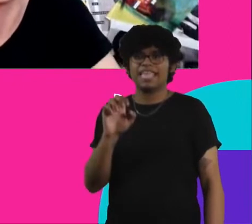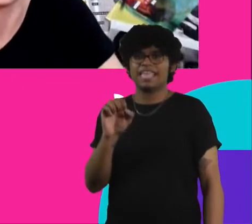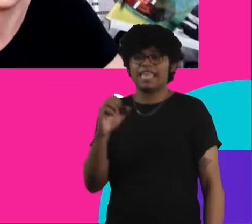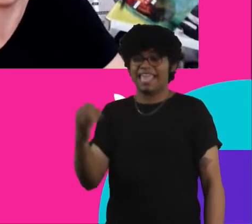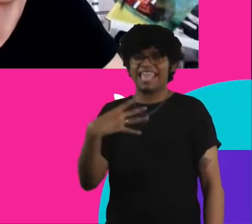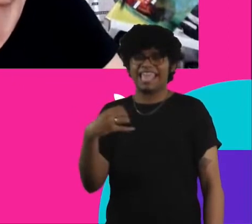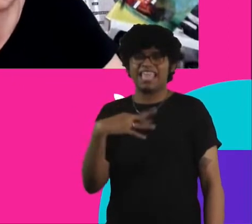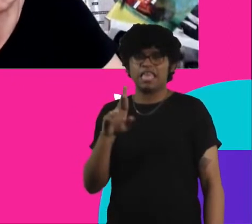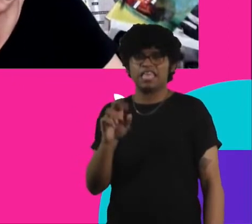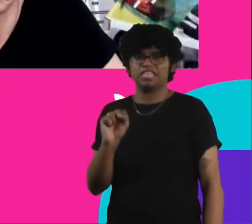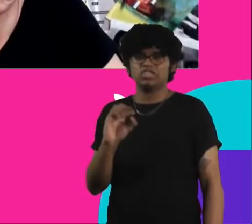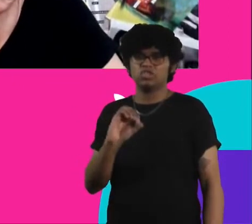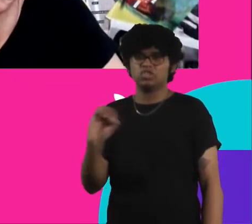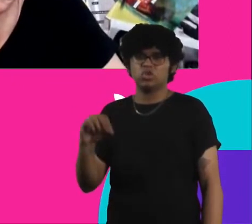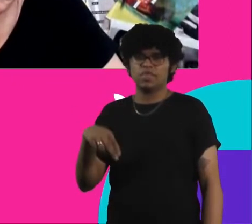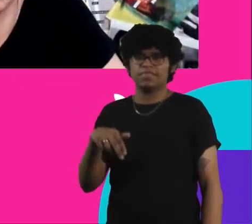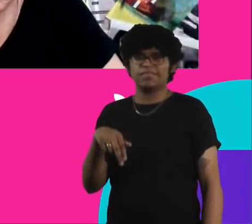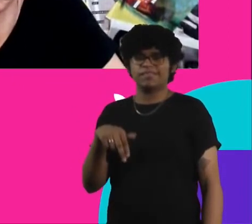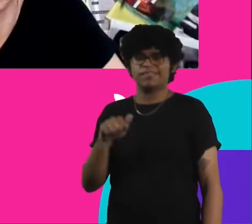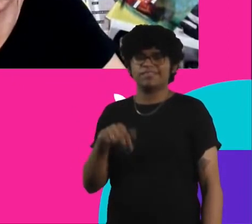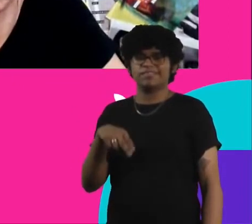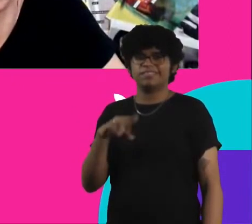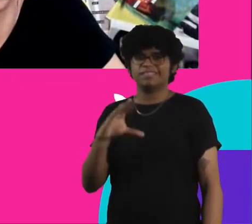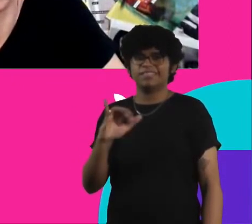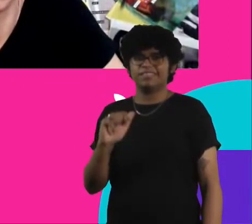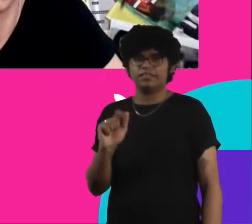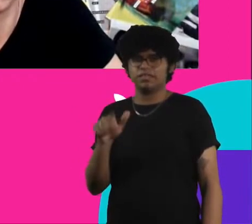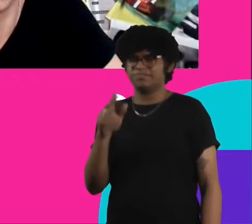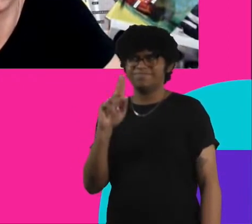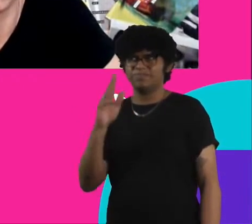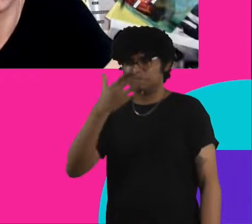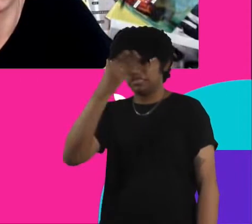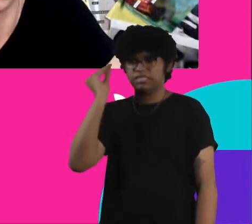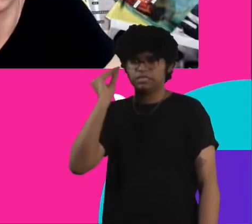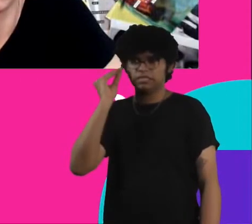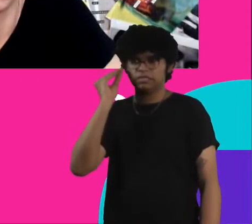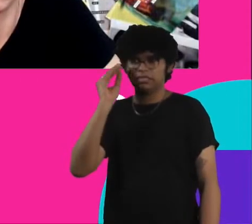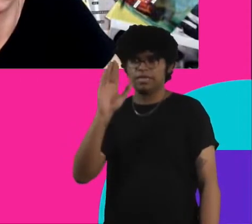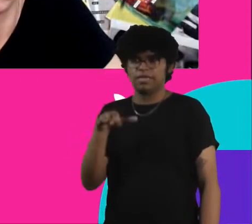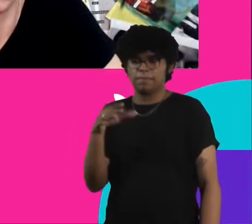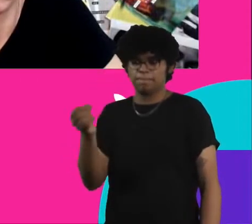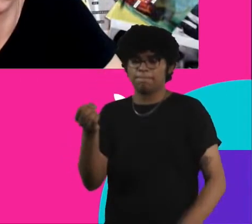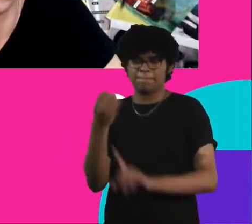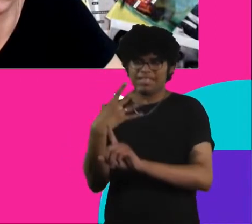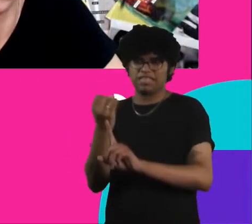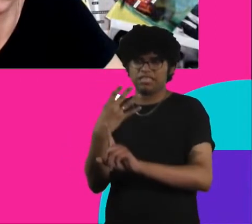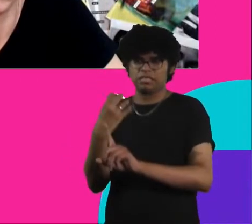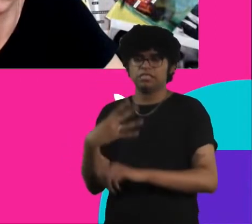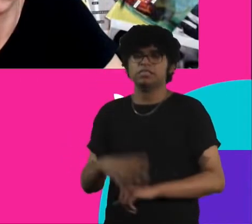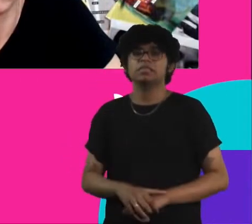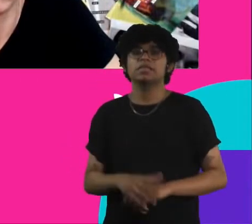engano. Esqueci agora o nome dele. E aí ele tinha uma provocação, ressonância magnética, ele tinha uma